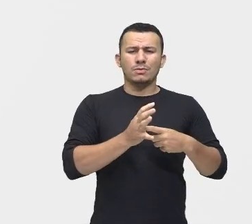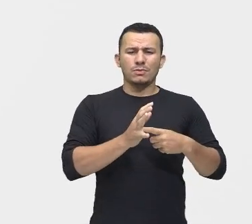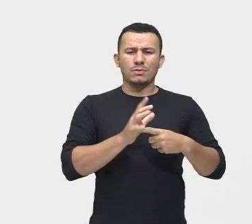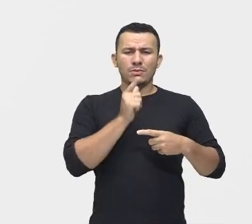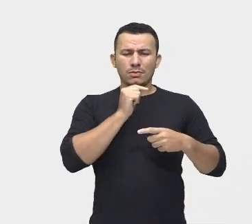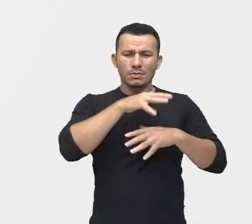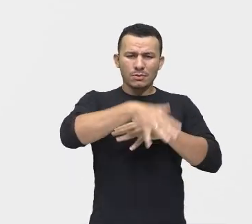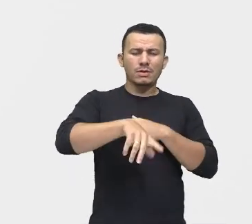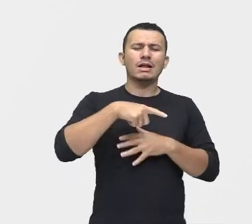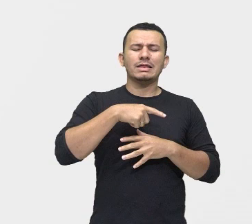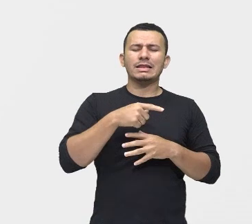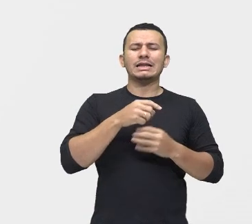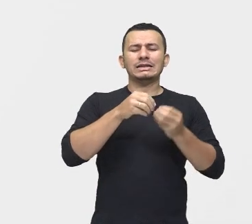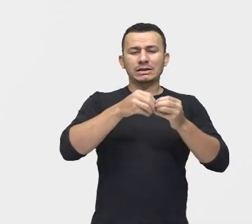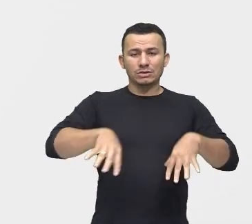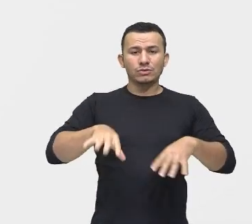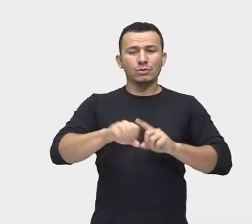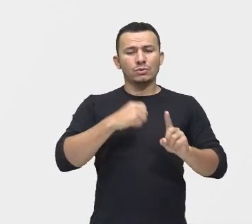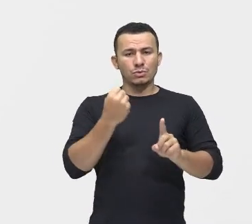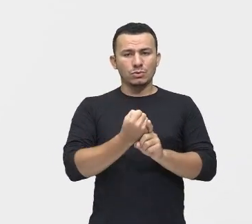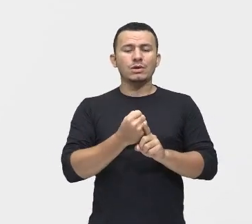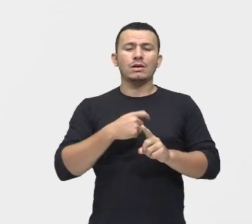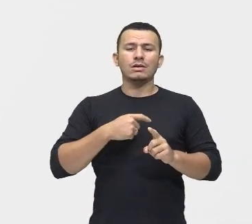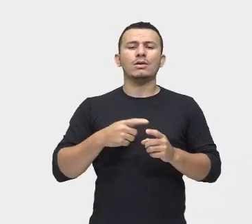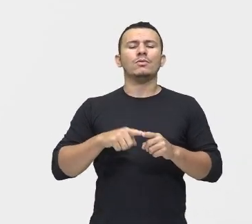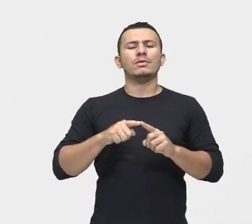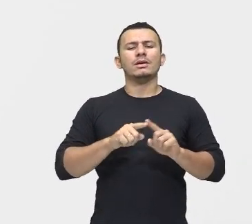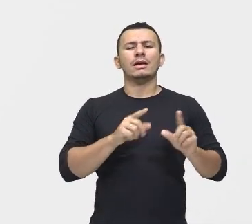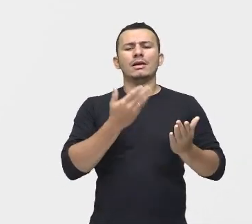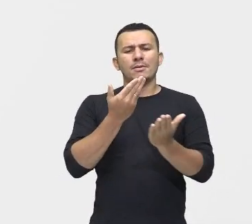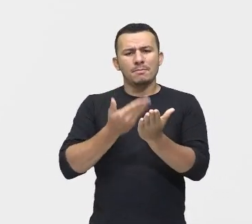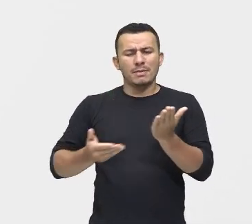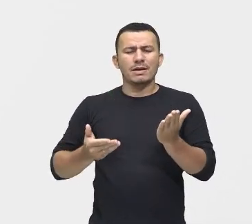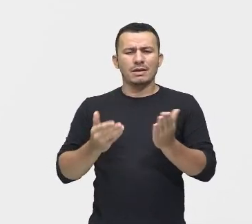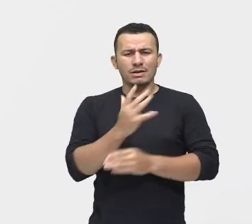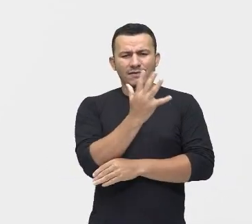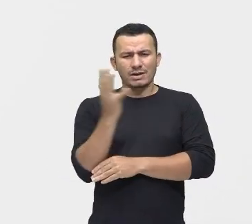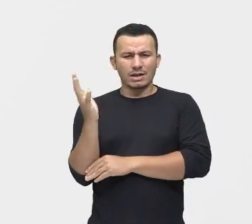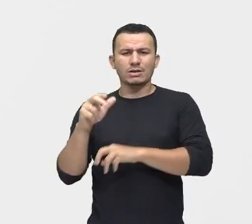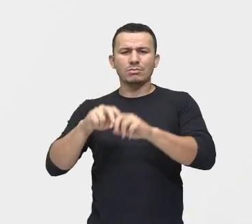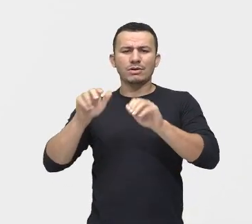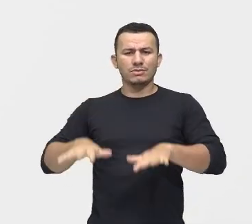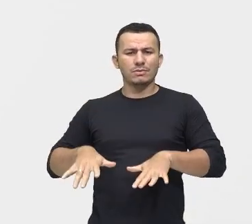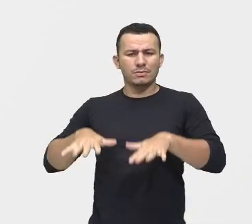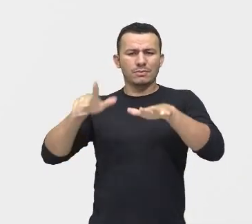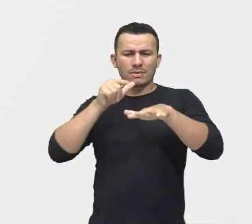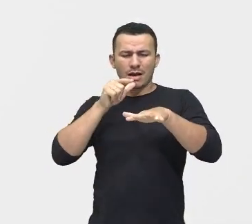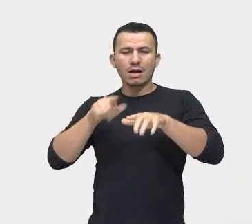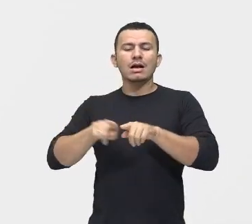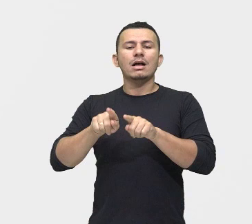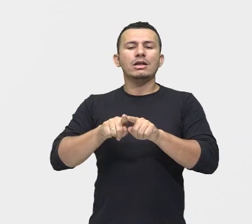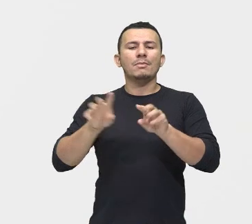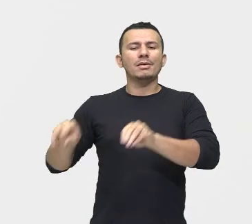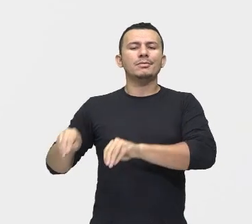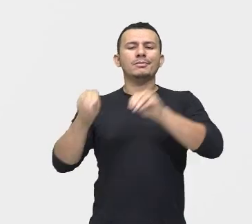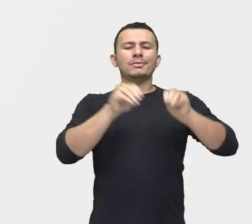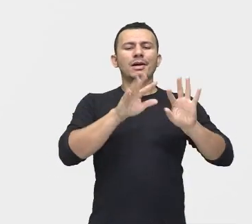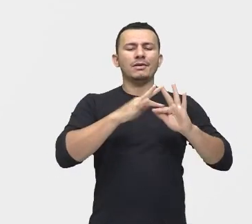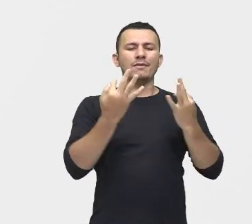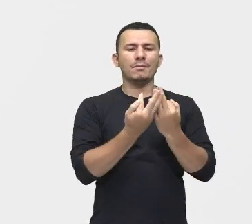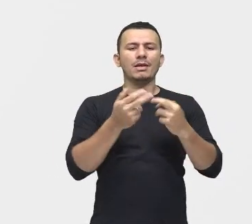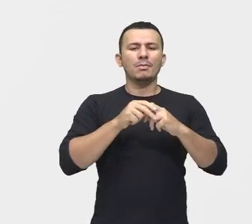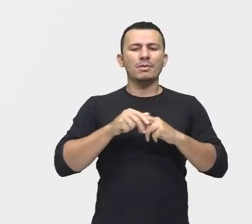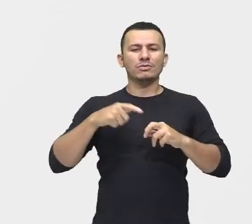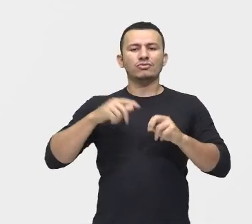ambientais e sociais, dentre eles a perda da vegetação em áreas de inundação, remoção de famílias em áreas atingidas